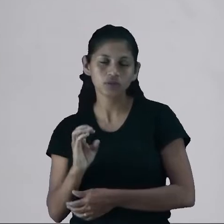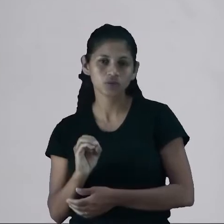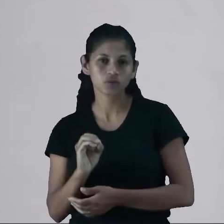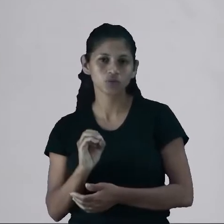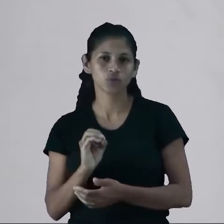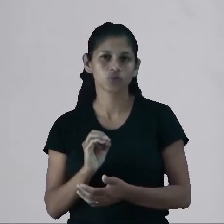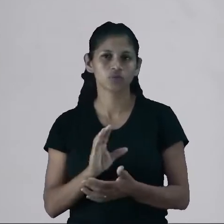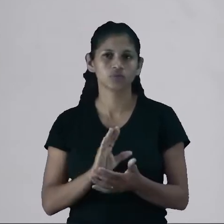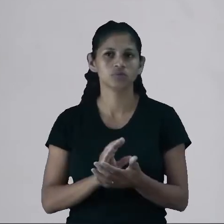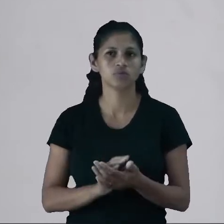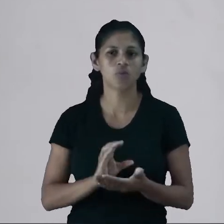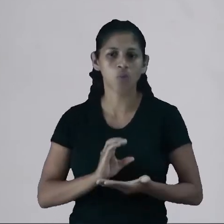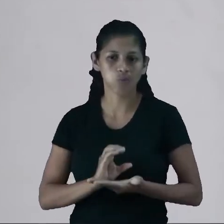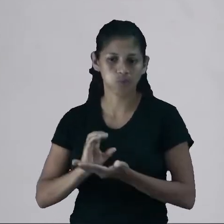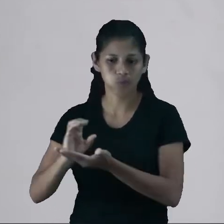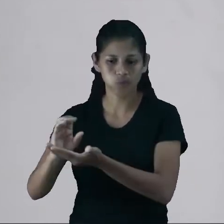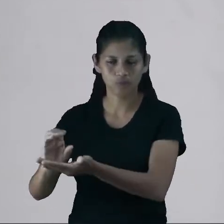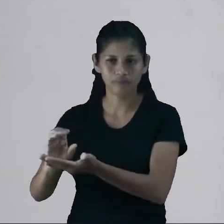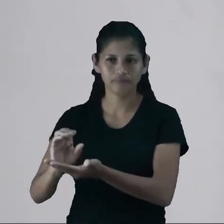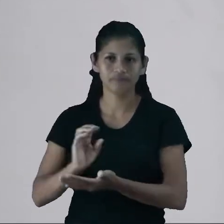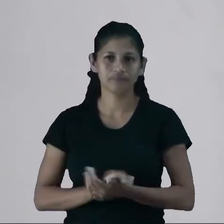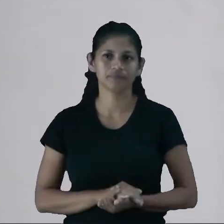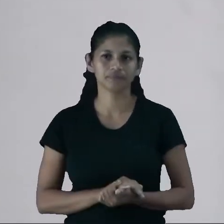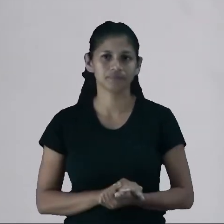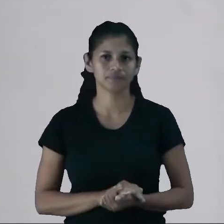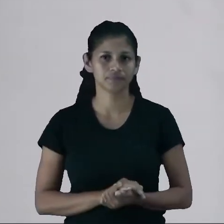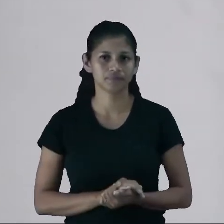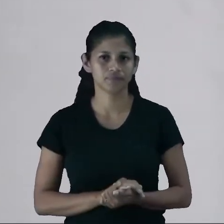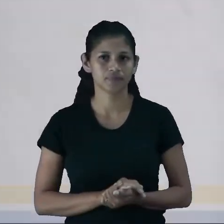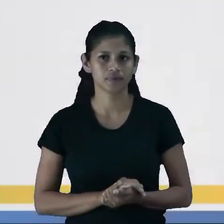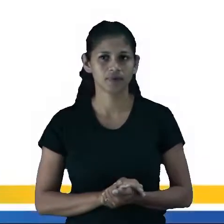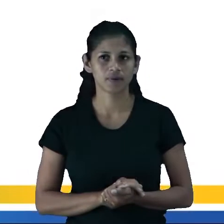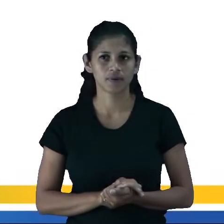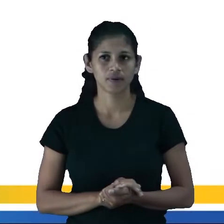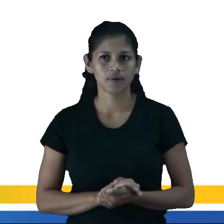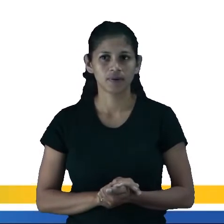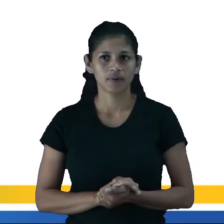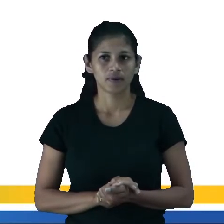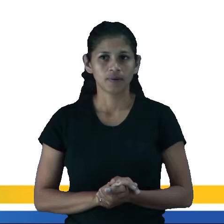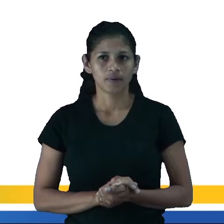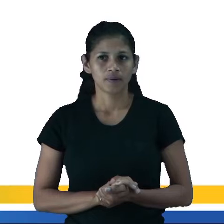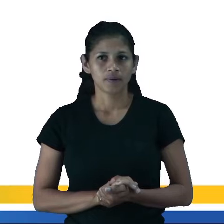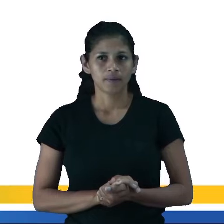que o automóvel fosse aí implantado.